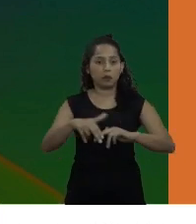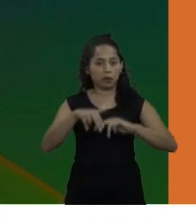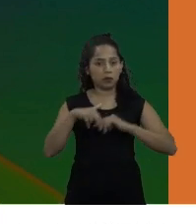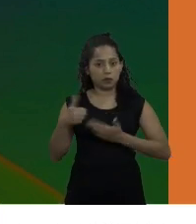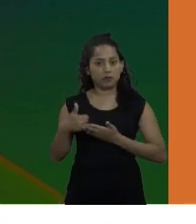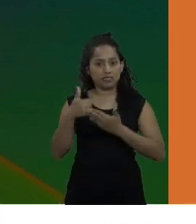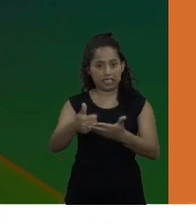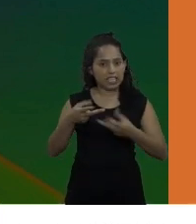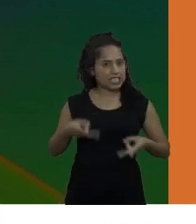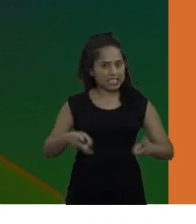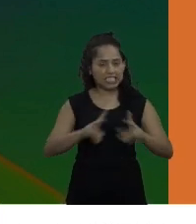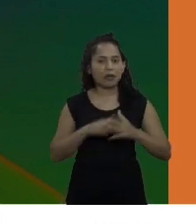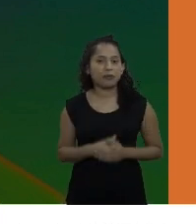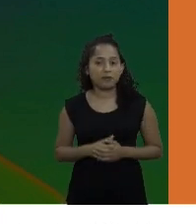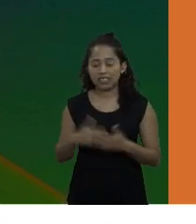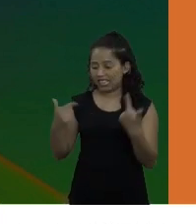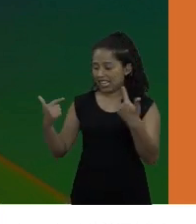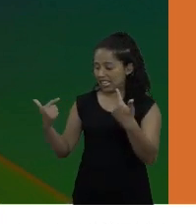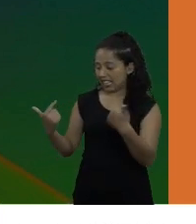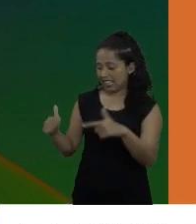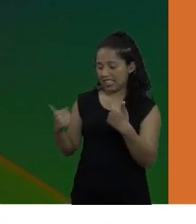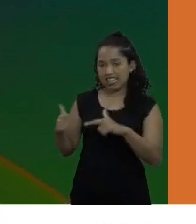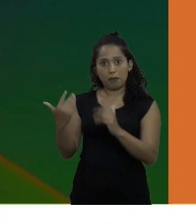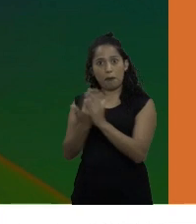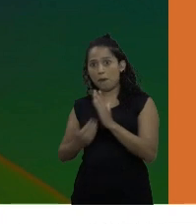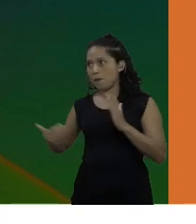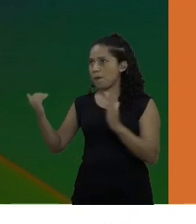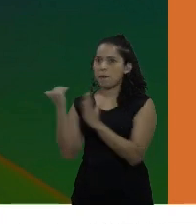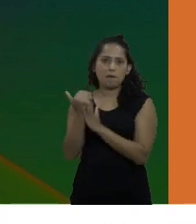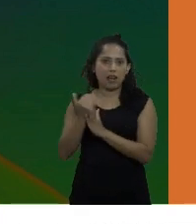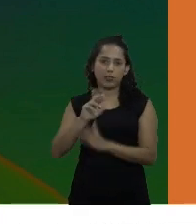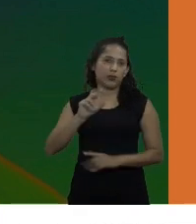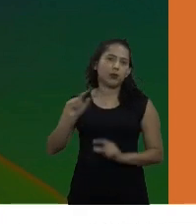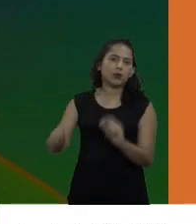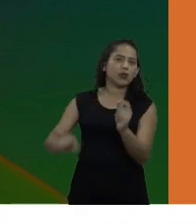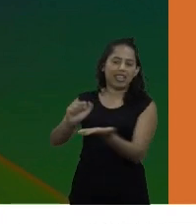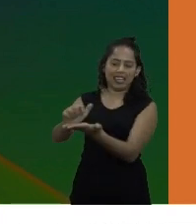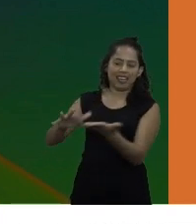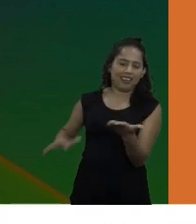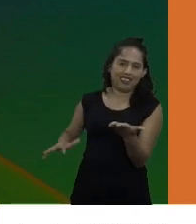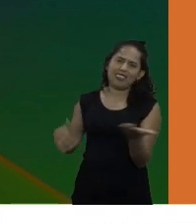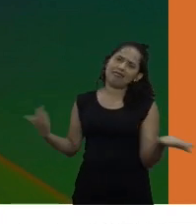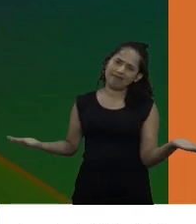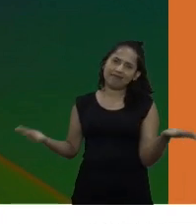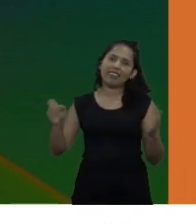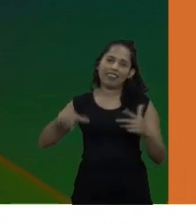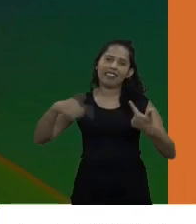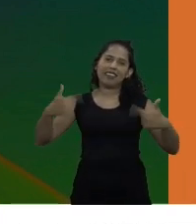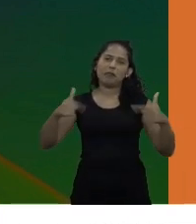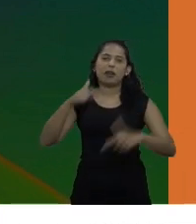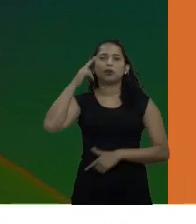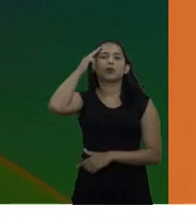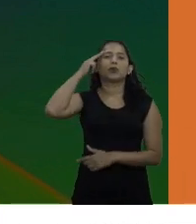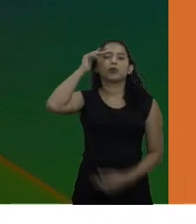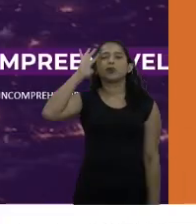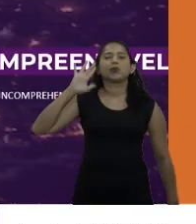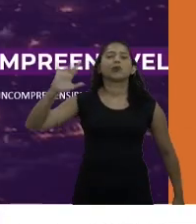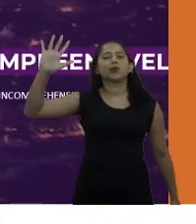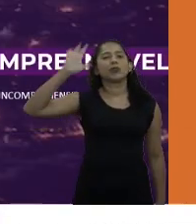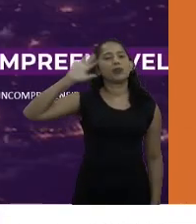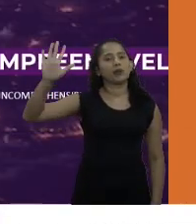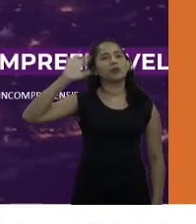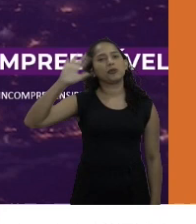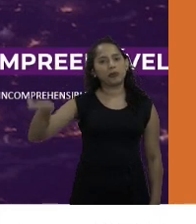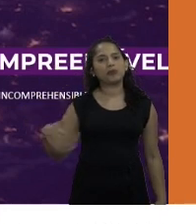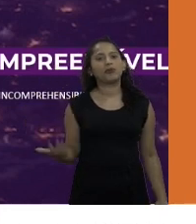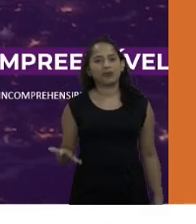frase sempre. O trabalho é muito mais do que realizar uma tarefa. trabalho é sobre sonhar, a nossa